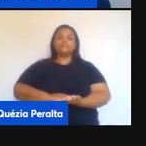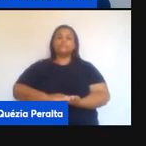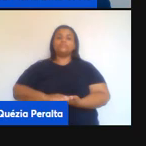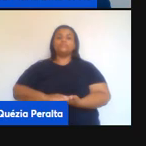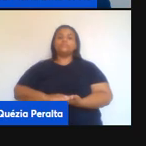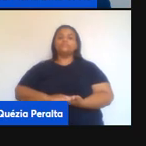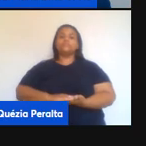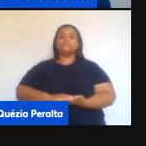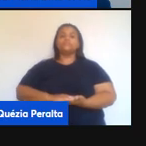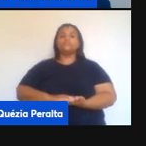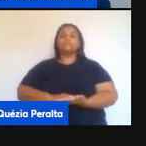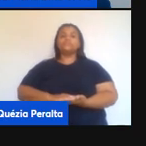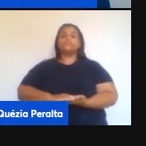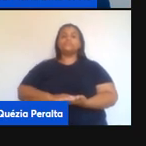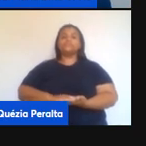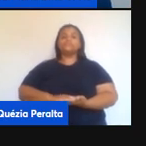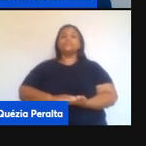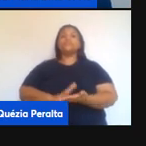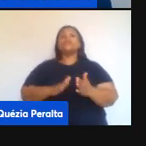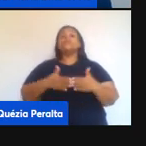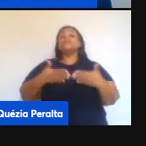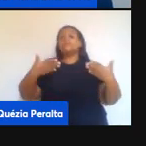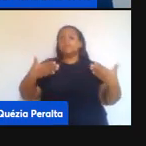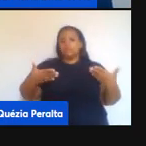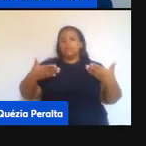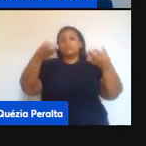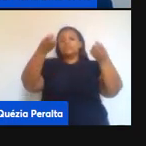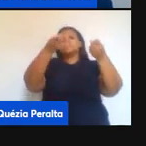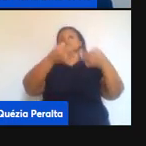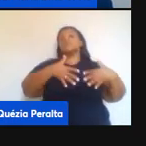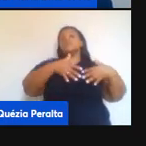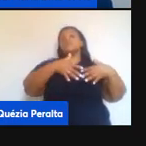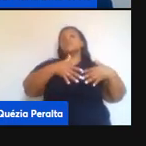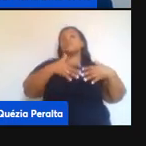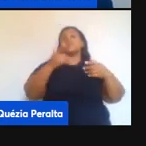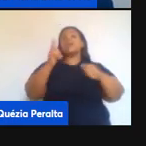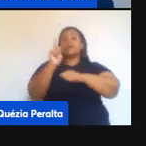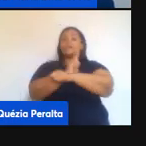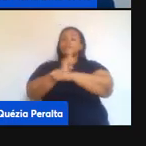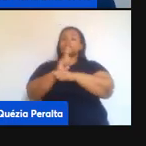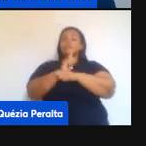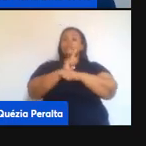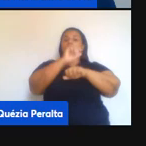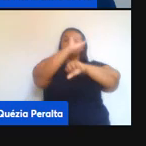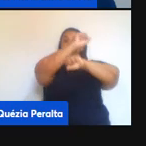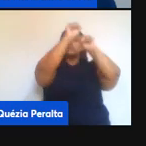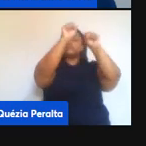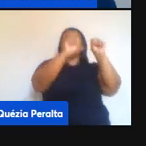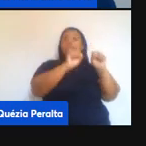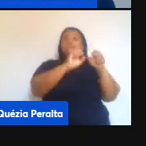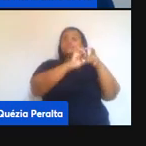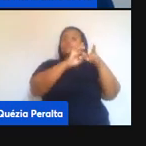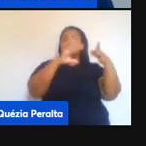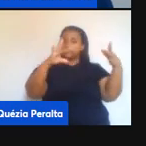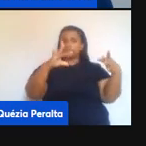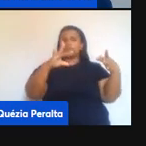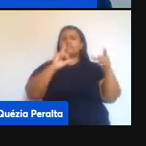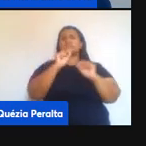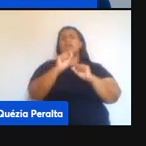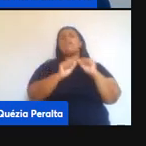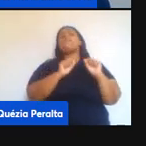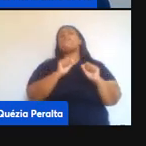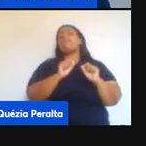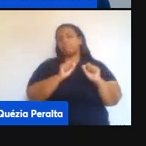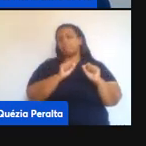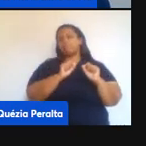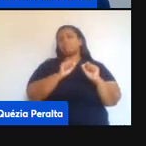E aí, quando nós falamos de gestão na perspectiva democrática, do que a gente está falando? Né? E a